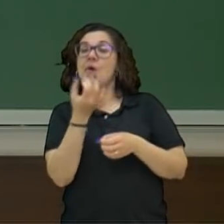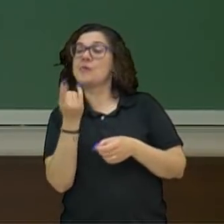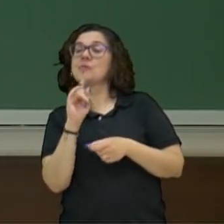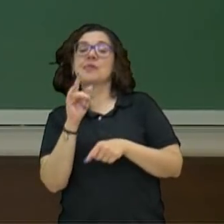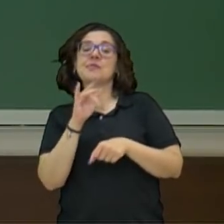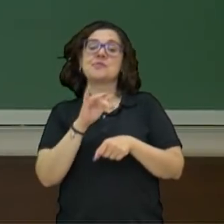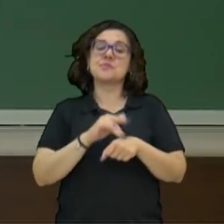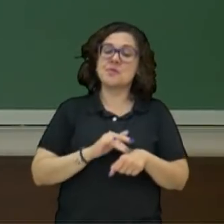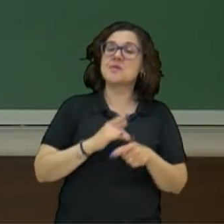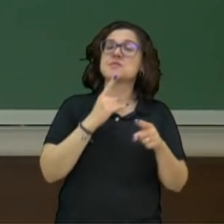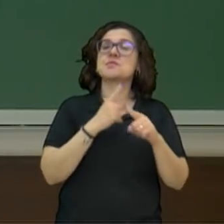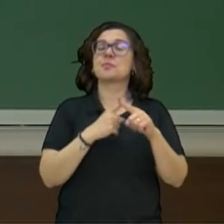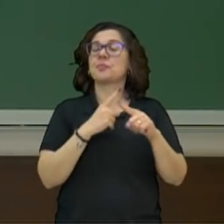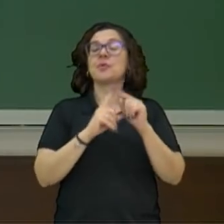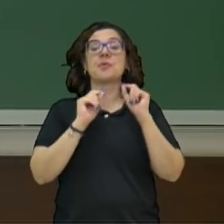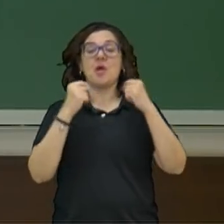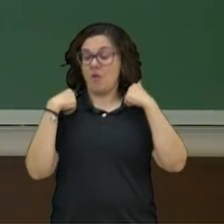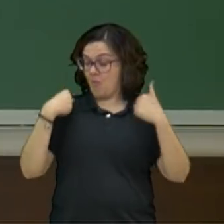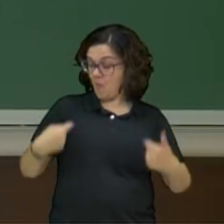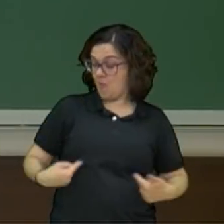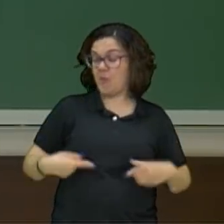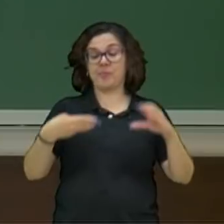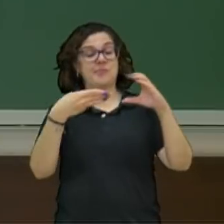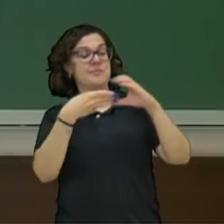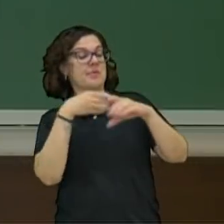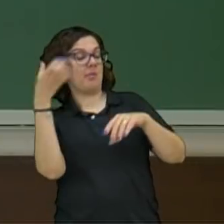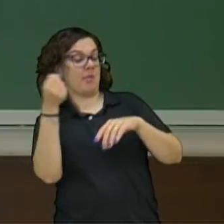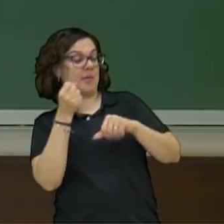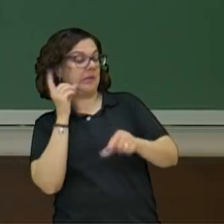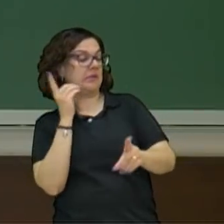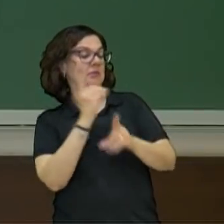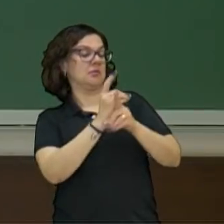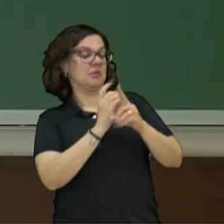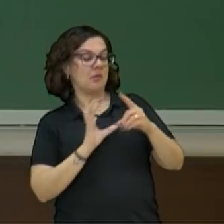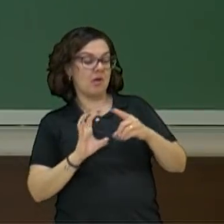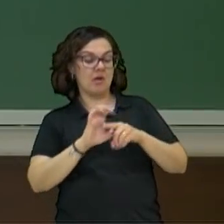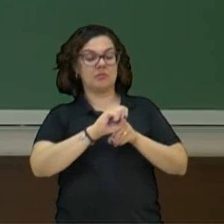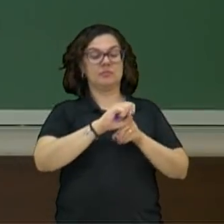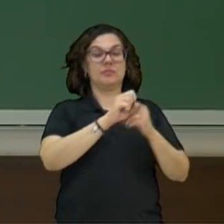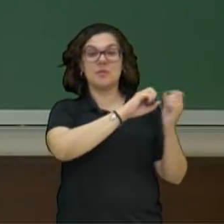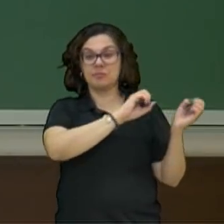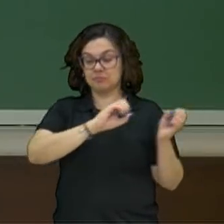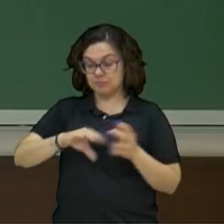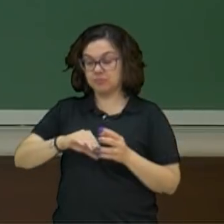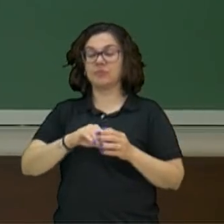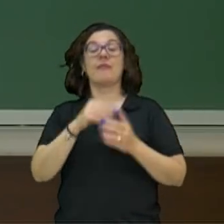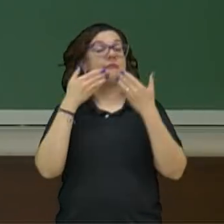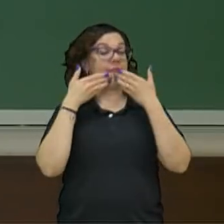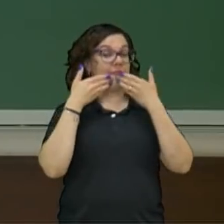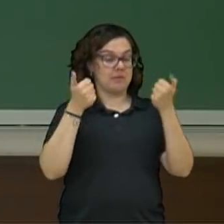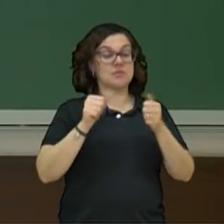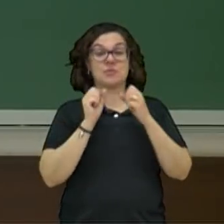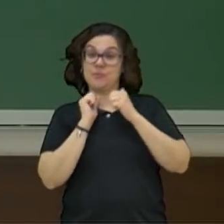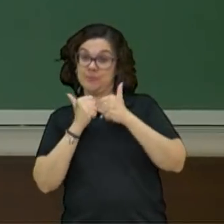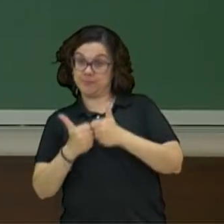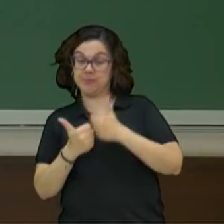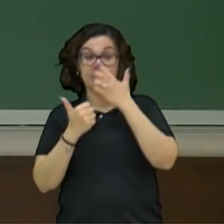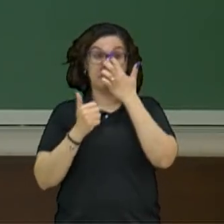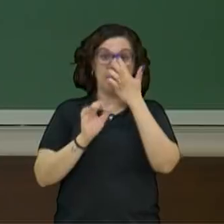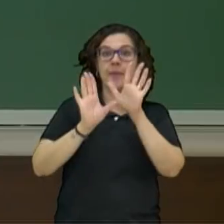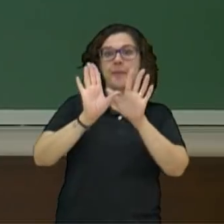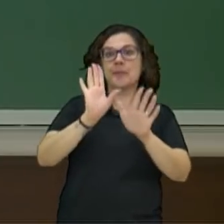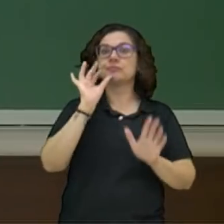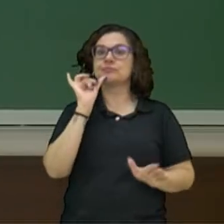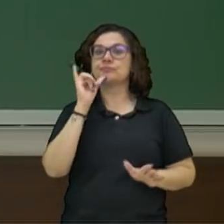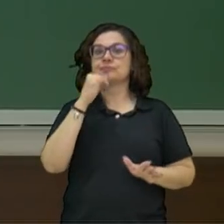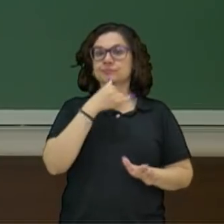Porque são identificados aí pelos glóbulos brancos e a gente consegue se livrar deles facinho, tá?